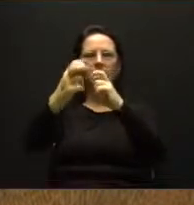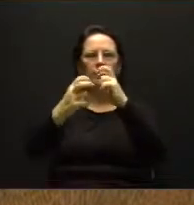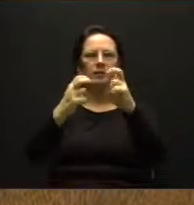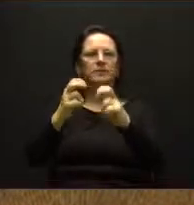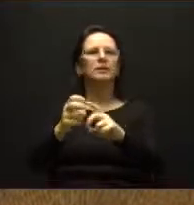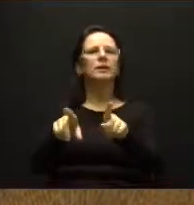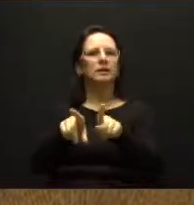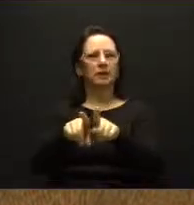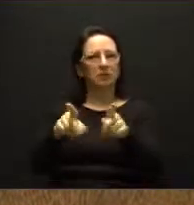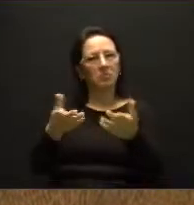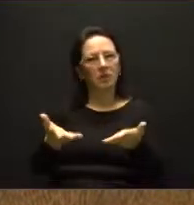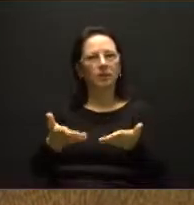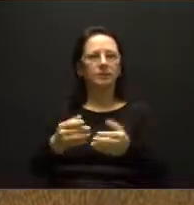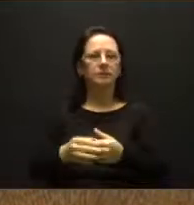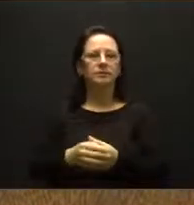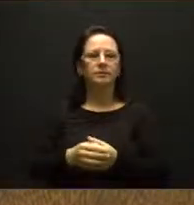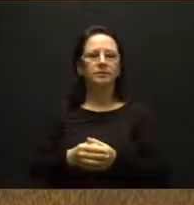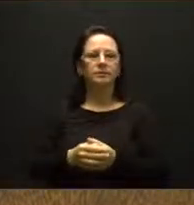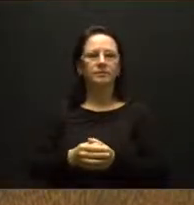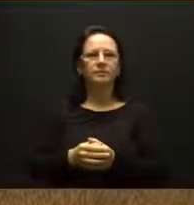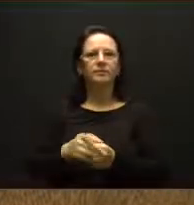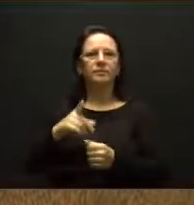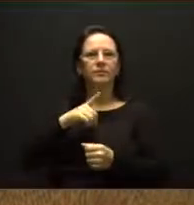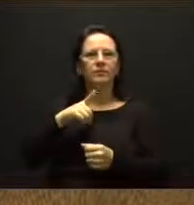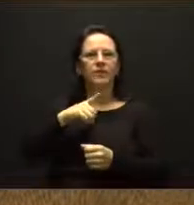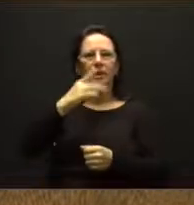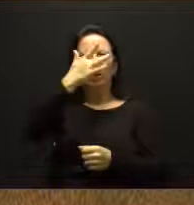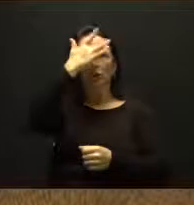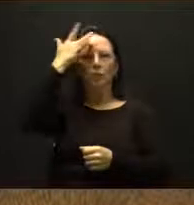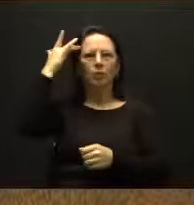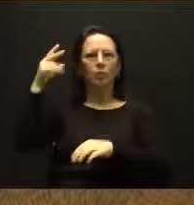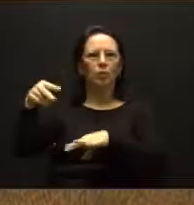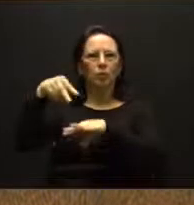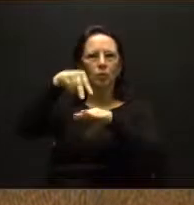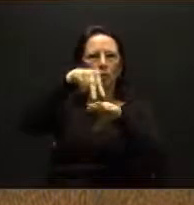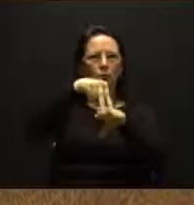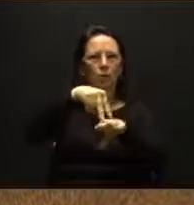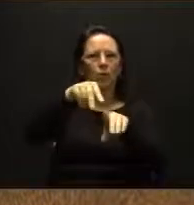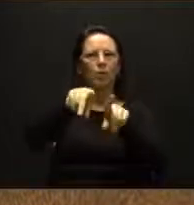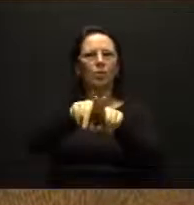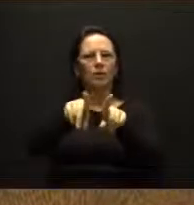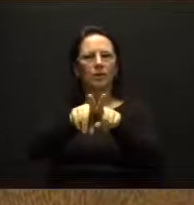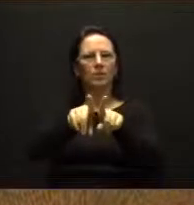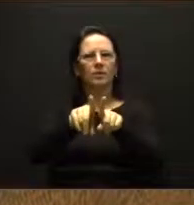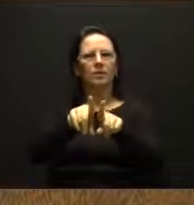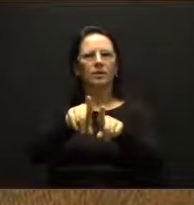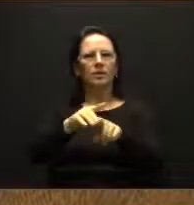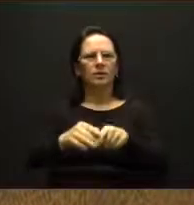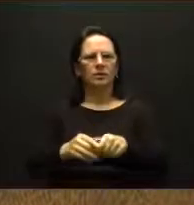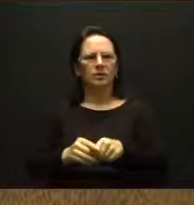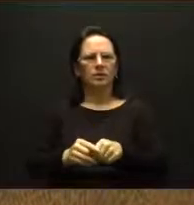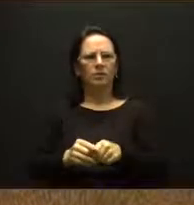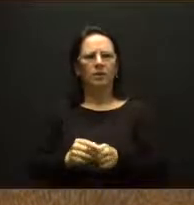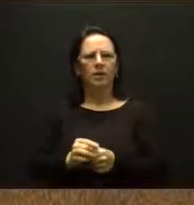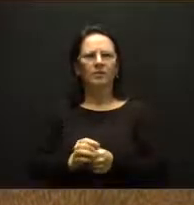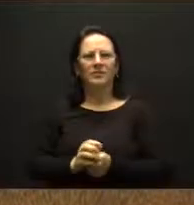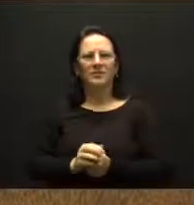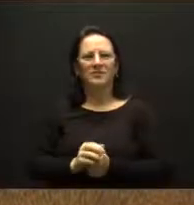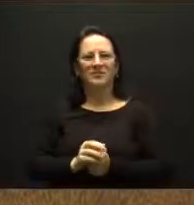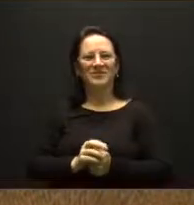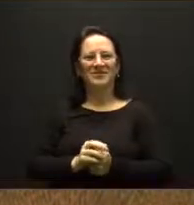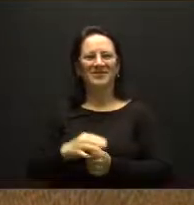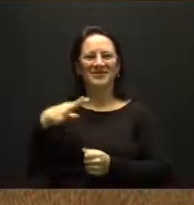como exemplo trem de passageiros ou até mesmo através do bus rapid transport